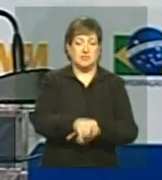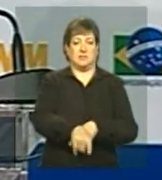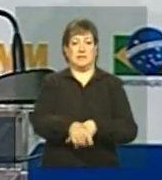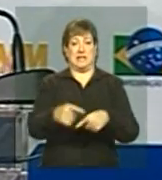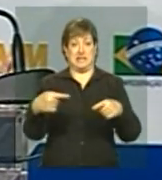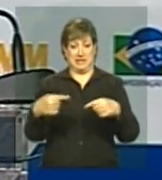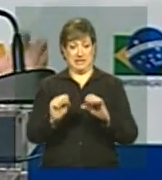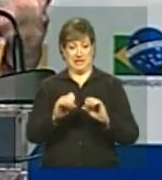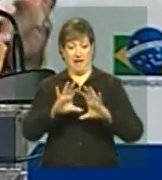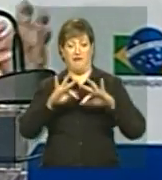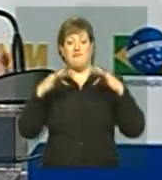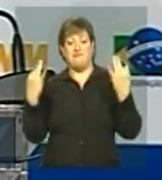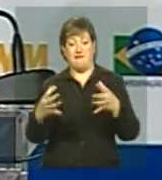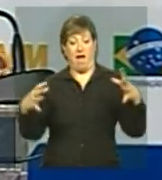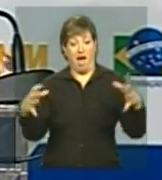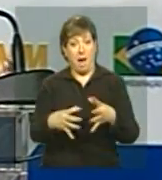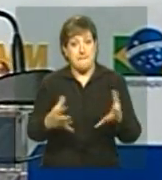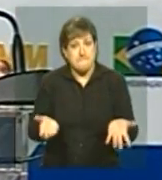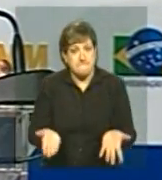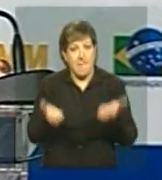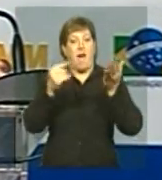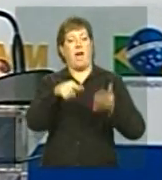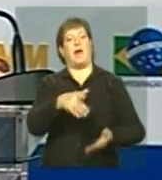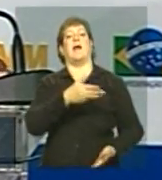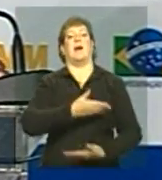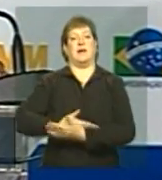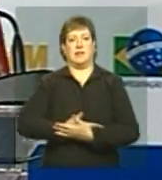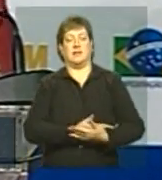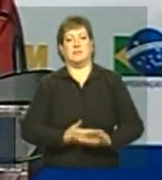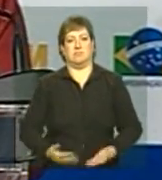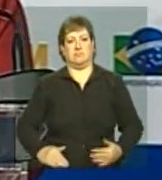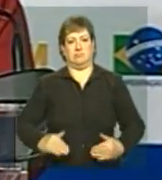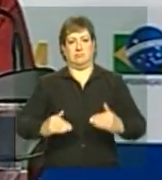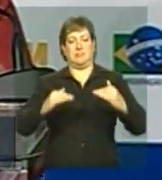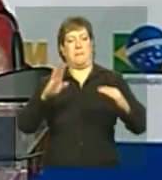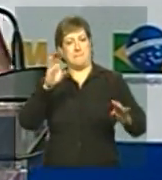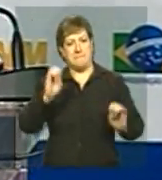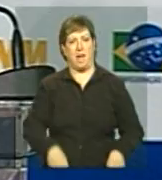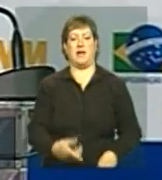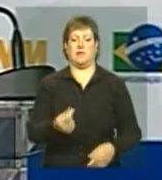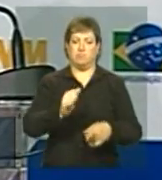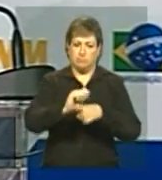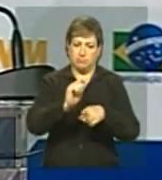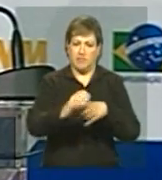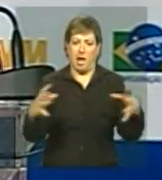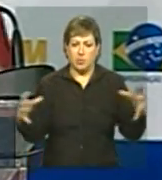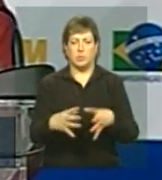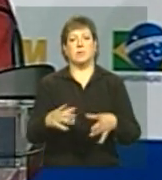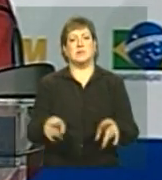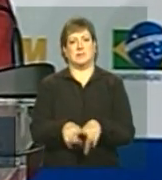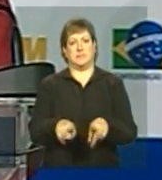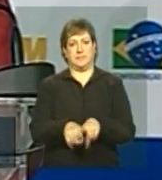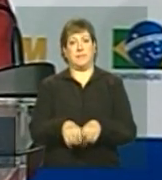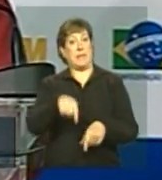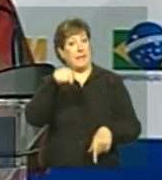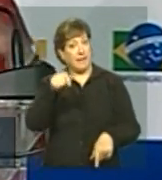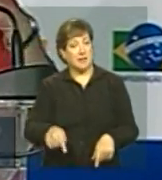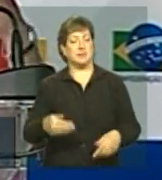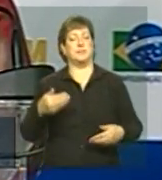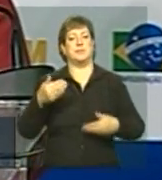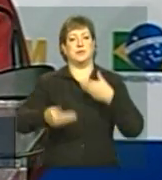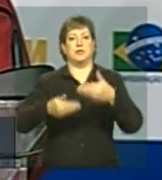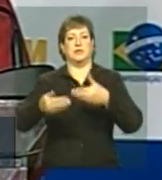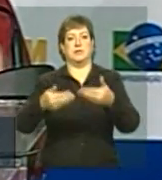junto. E, por isso, nós fizemos isso. Esse é um processo que aponta